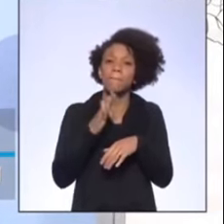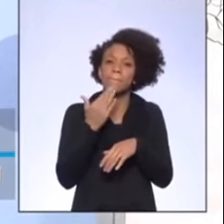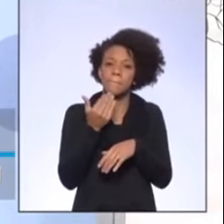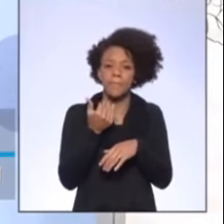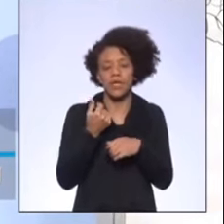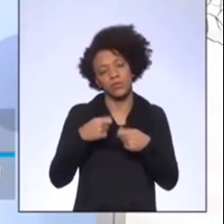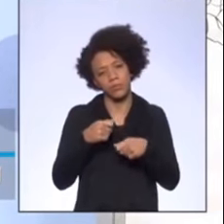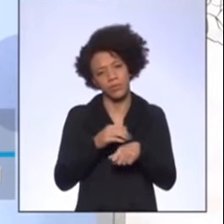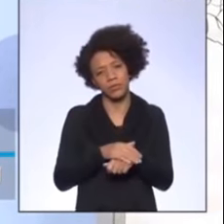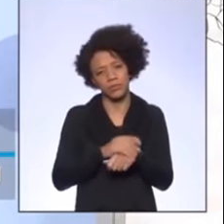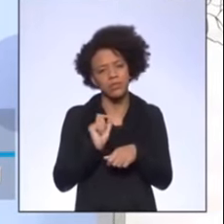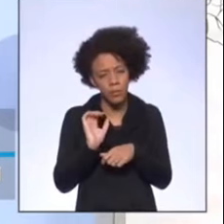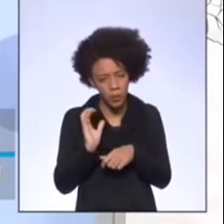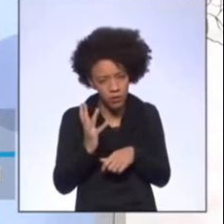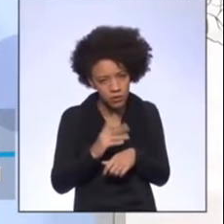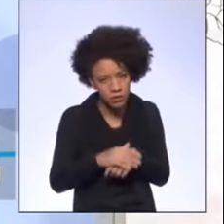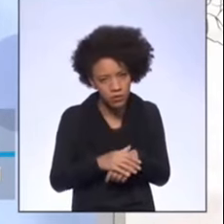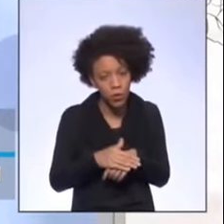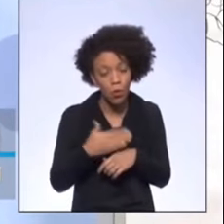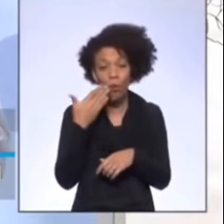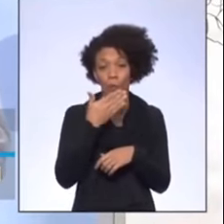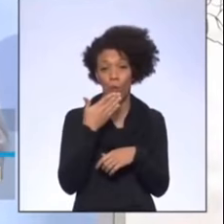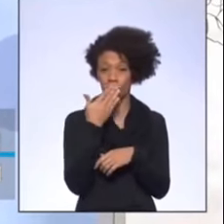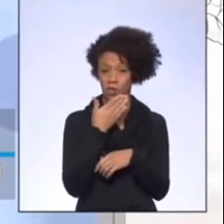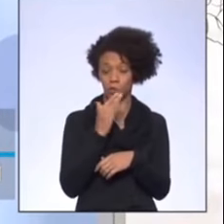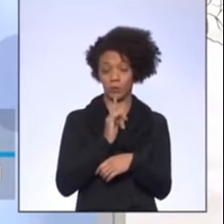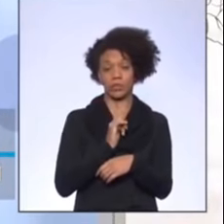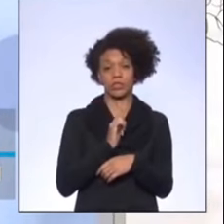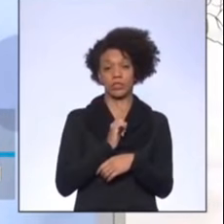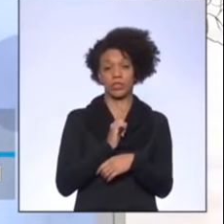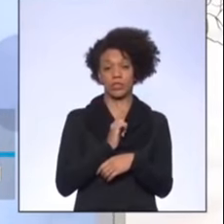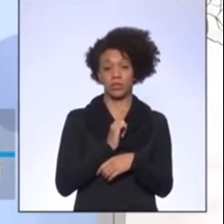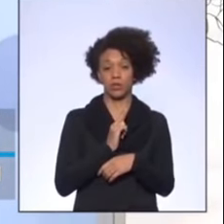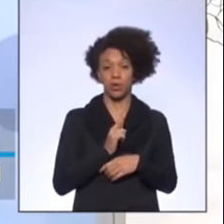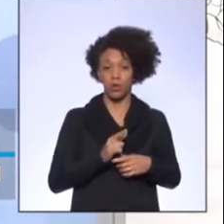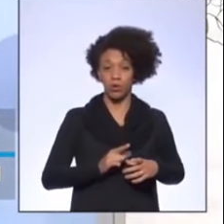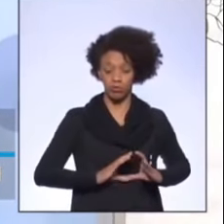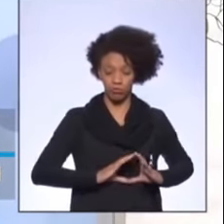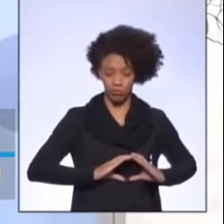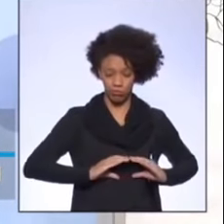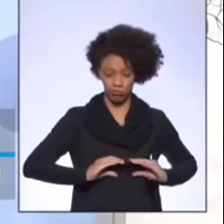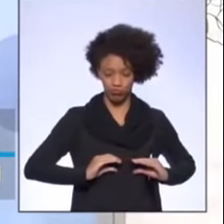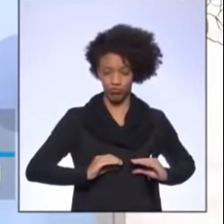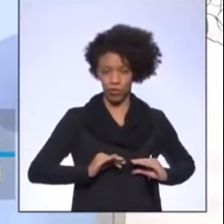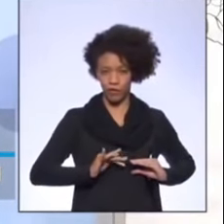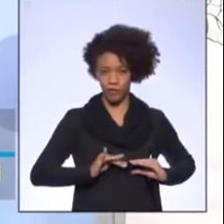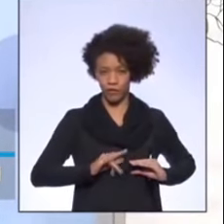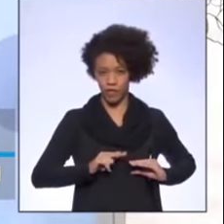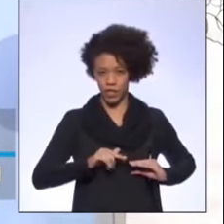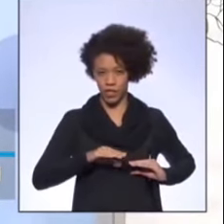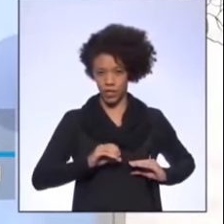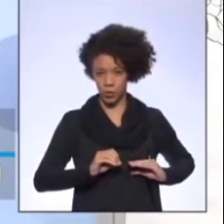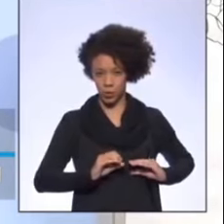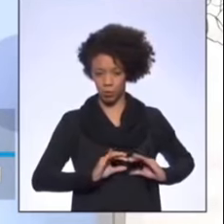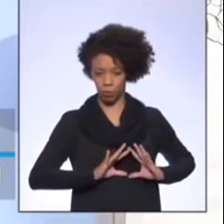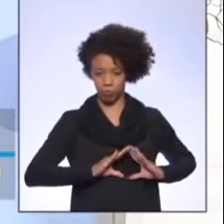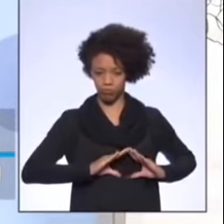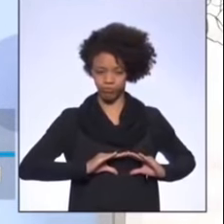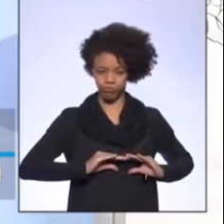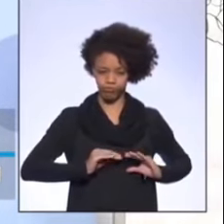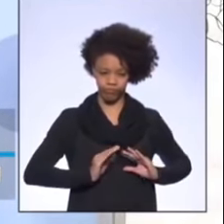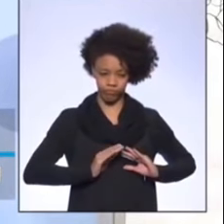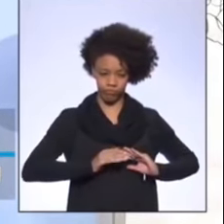mais do que precisa? O excesso de açúcar que eu tenho, o meu fígado vai transformar em gordura e vai começar a guardar do lado da minha